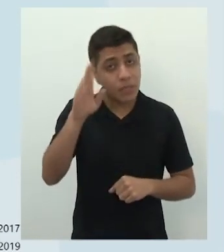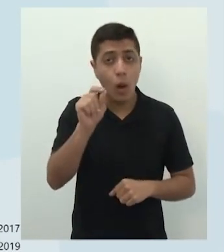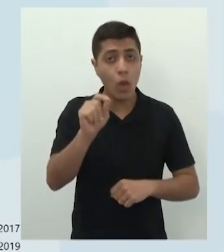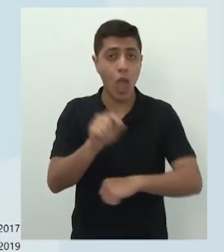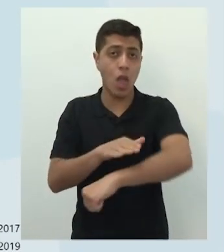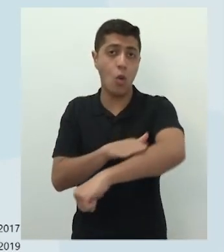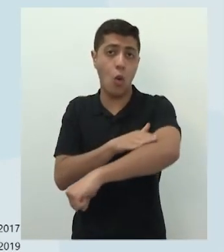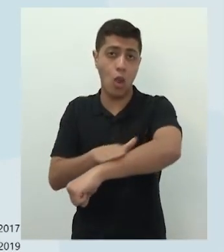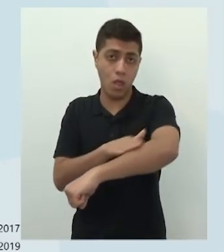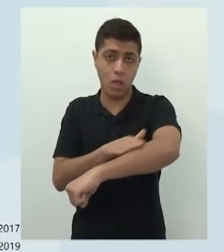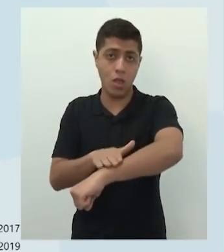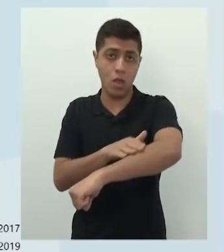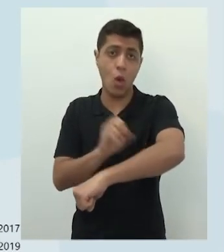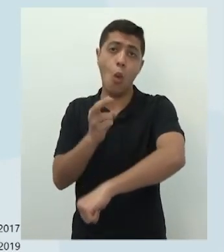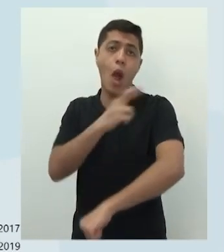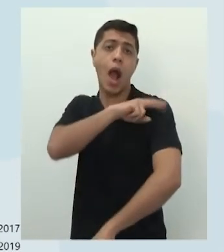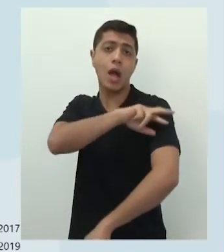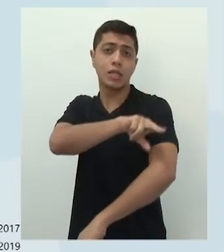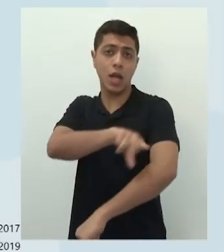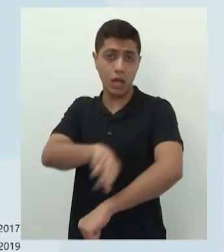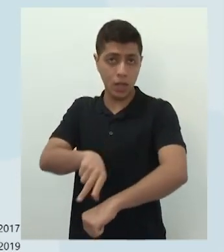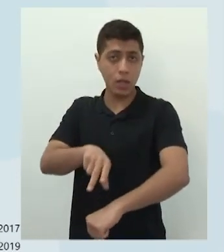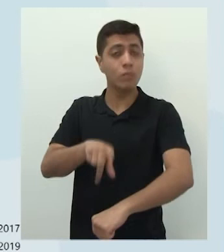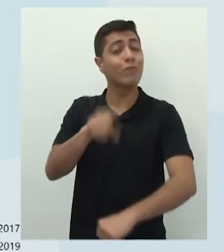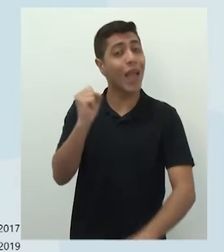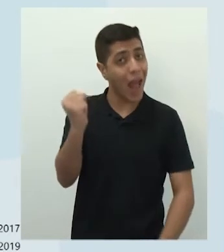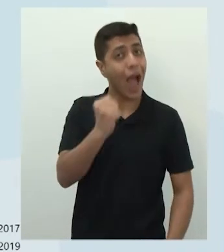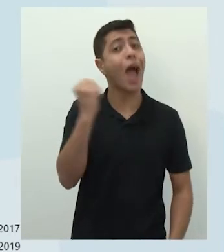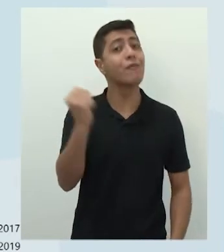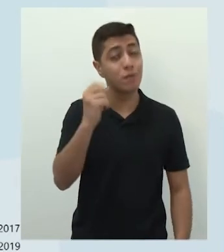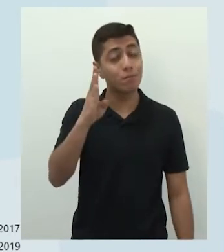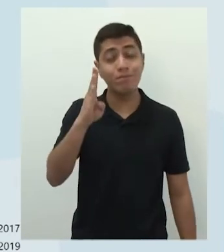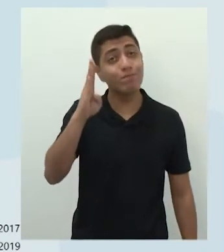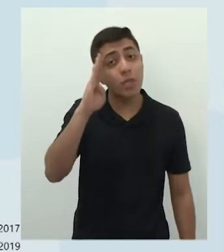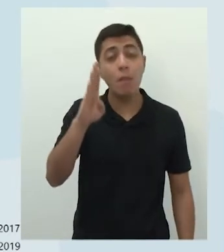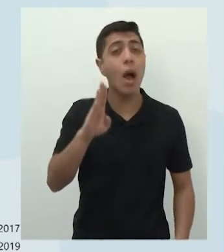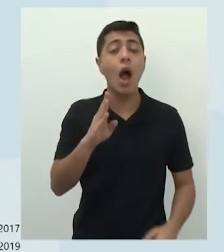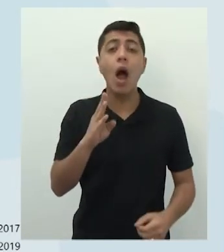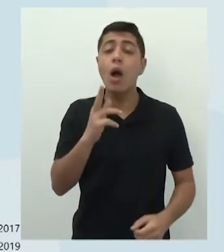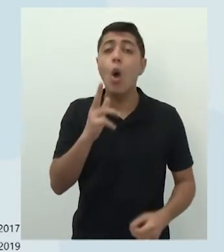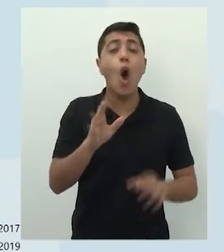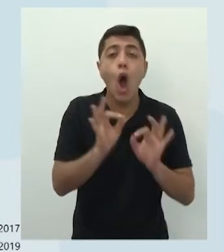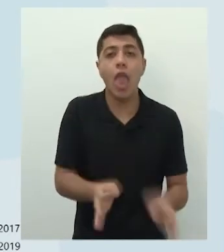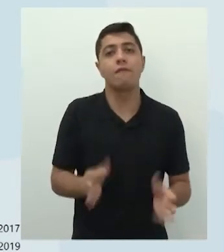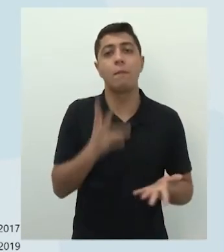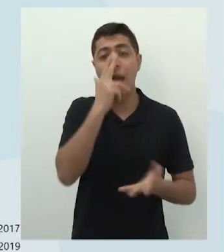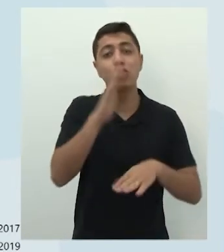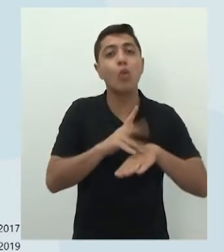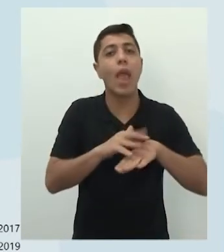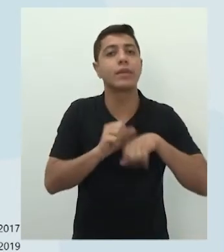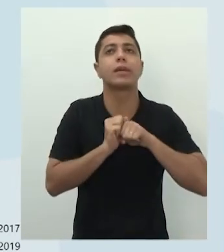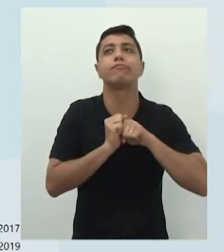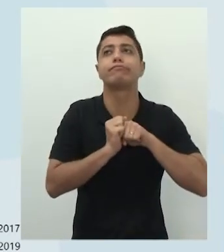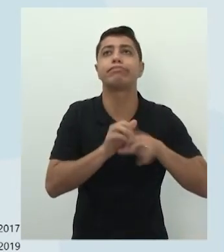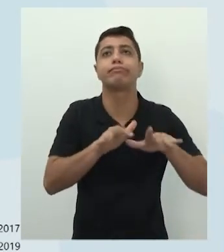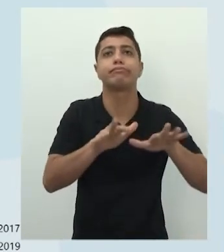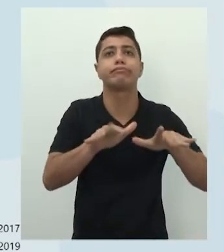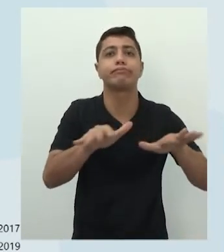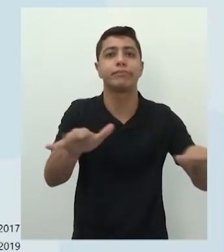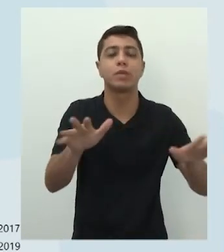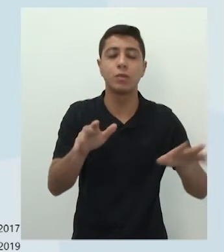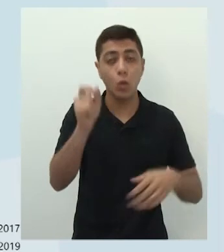foram discriminados. Eles mesmos já se sentiram magoados, rechaçados, ofendidos, discriminados